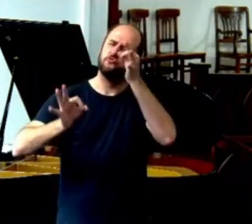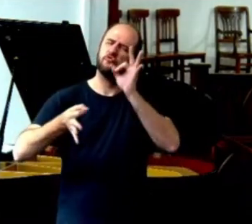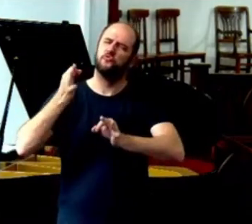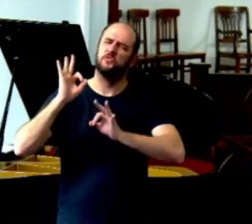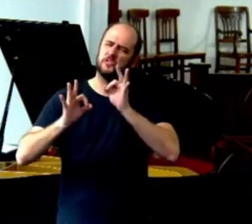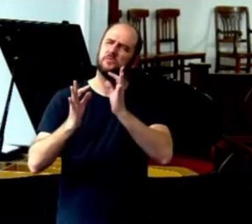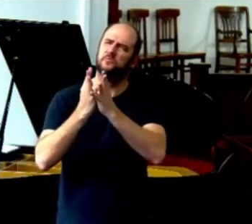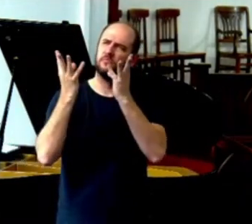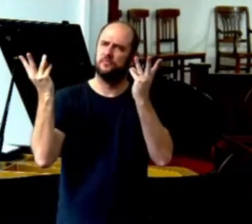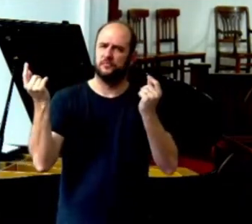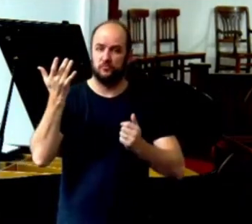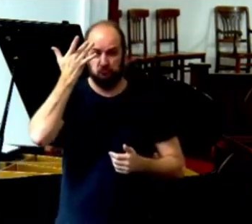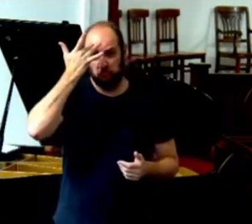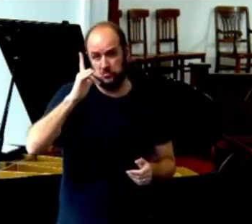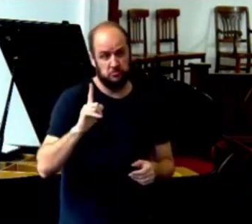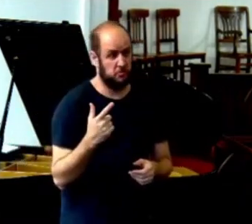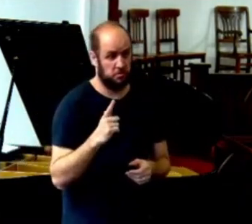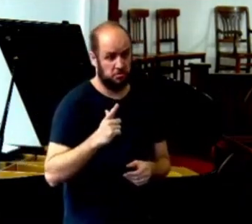Não sabemos quanto tempo